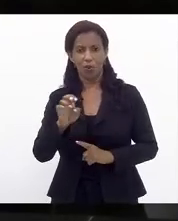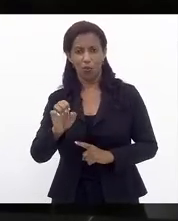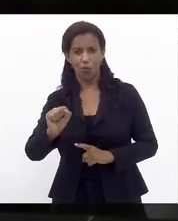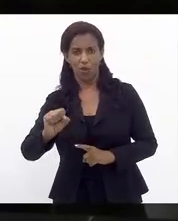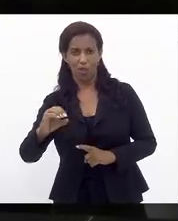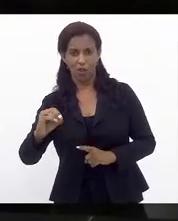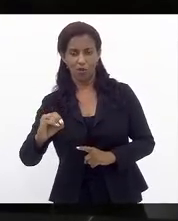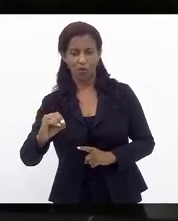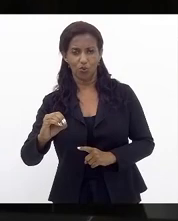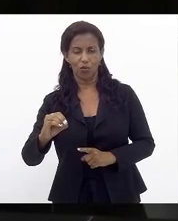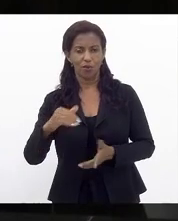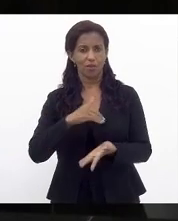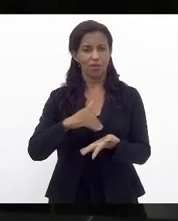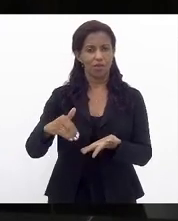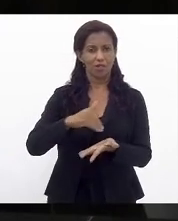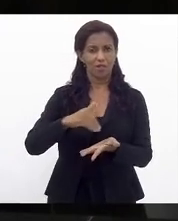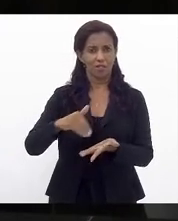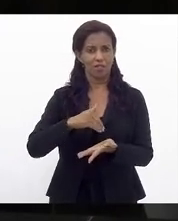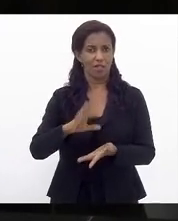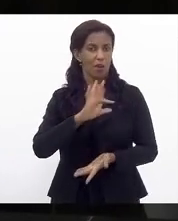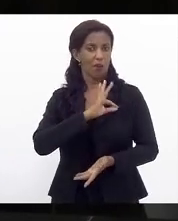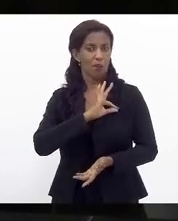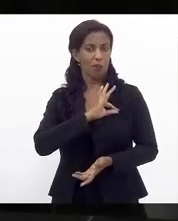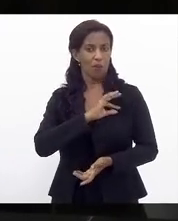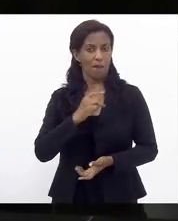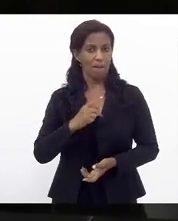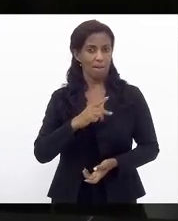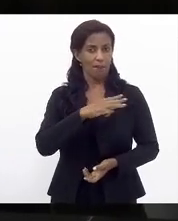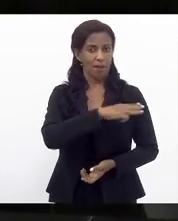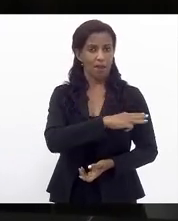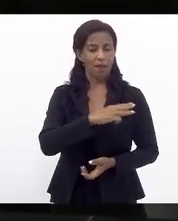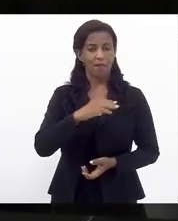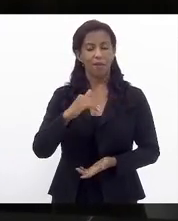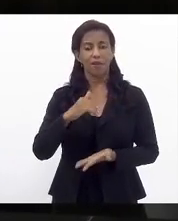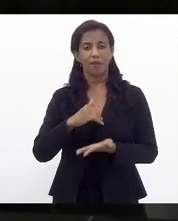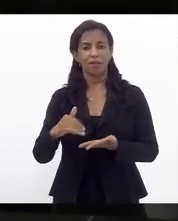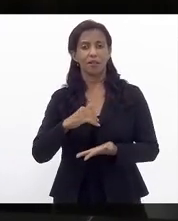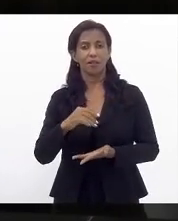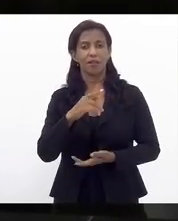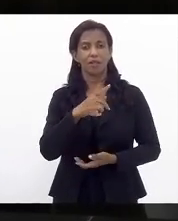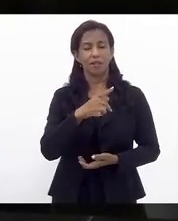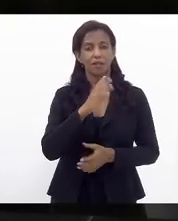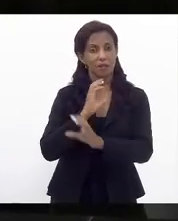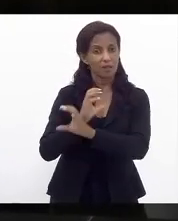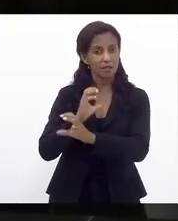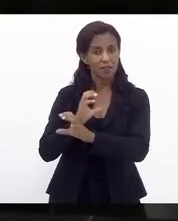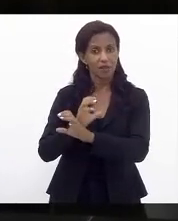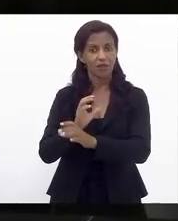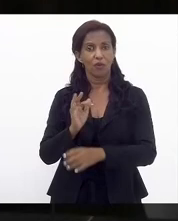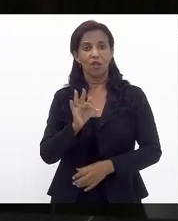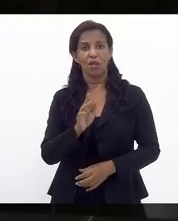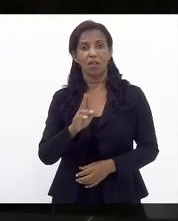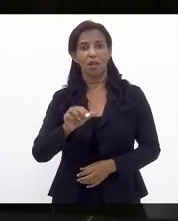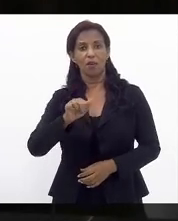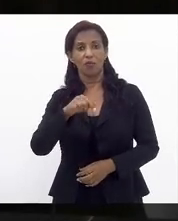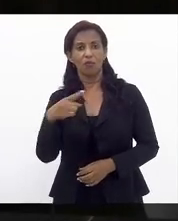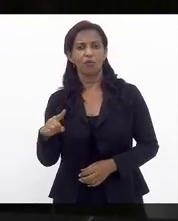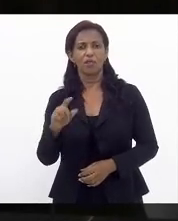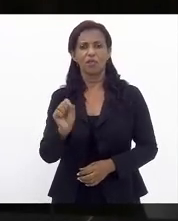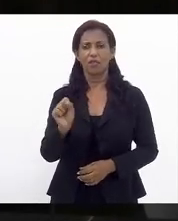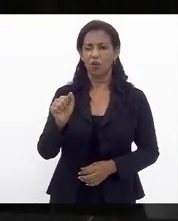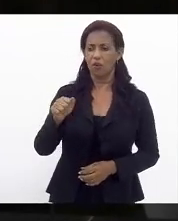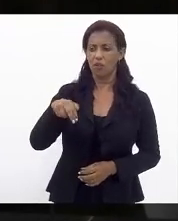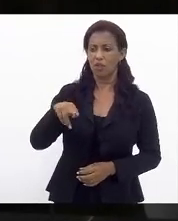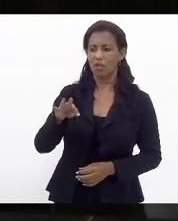Enzo na Secretaria de polícia militar na Secretaria da Polícia Civil e na Fundação Santa Cabrini